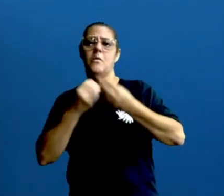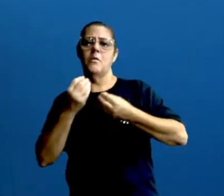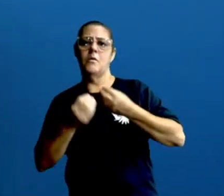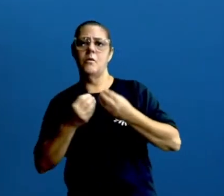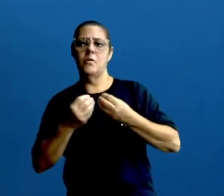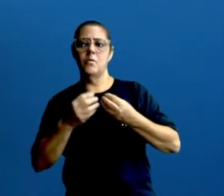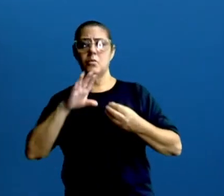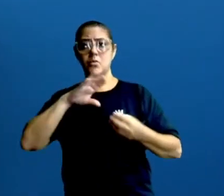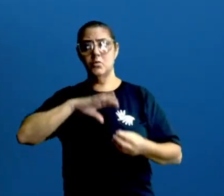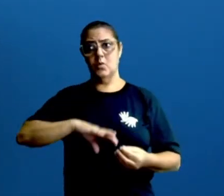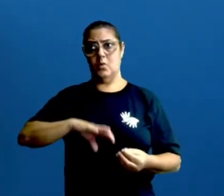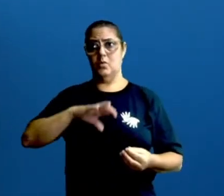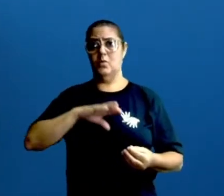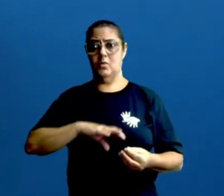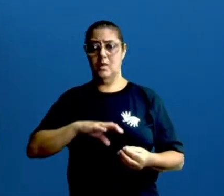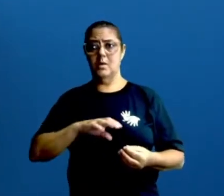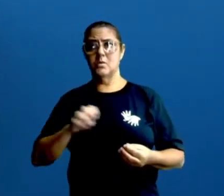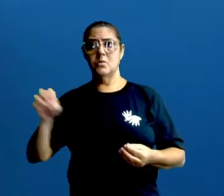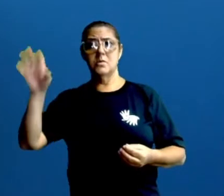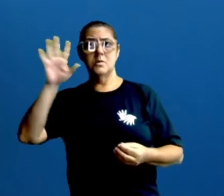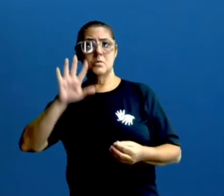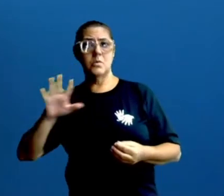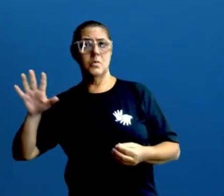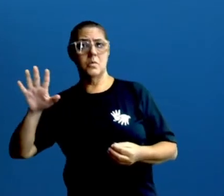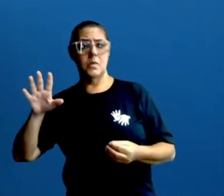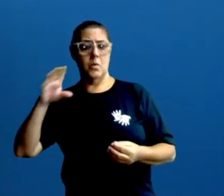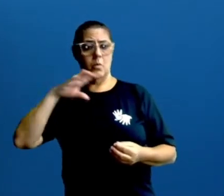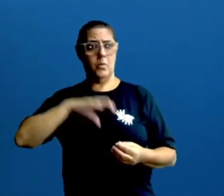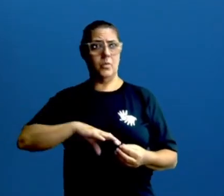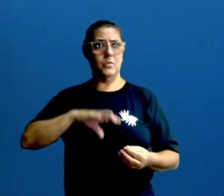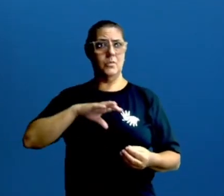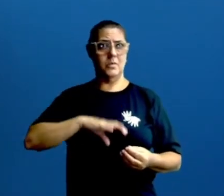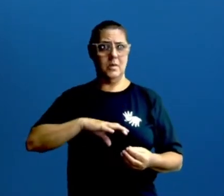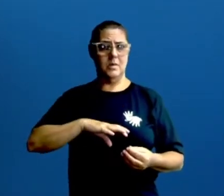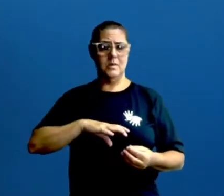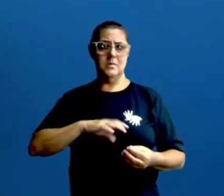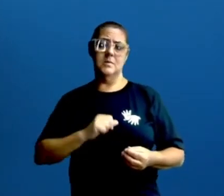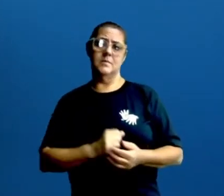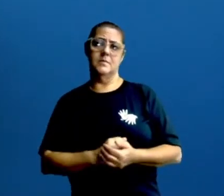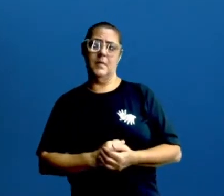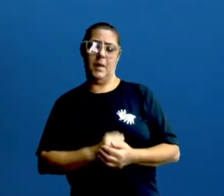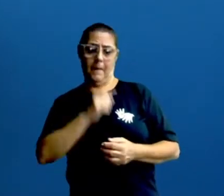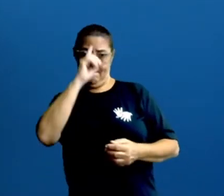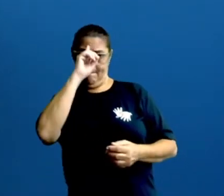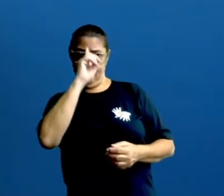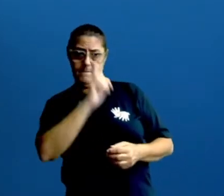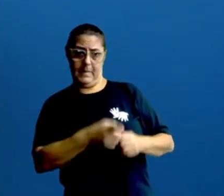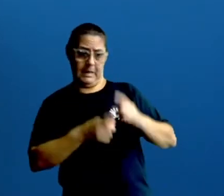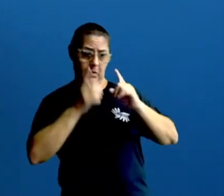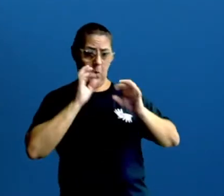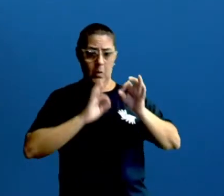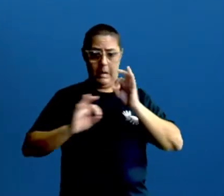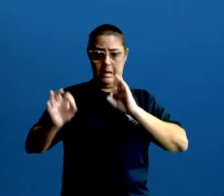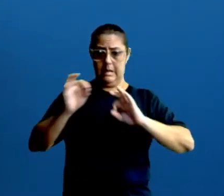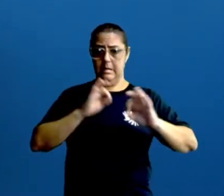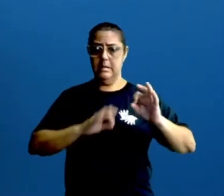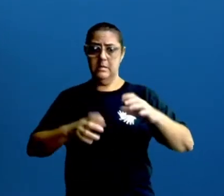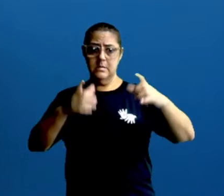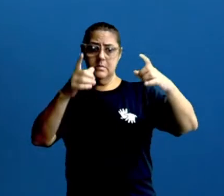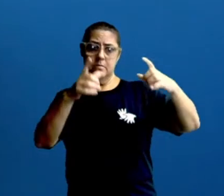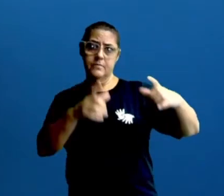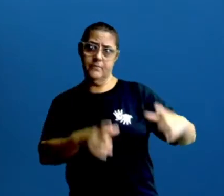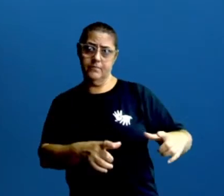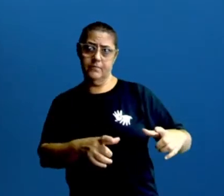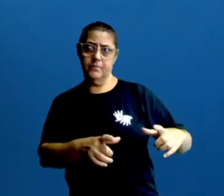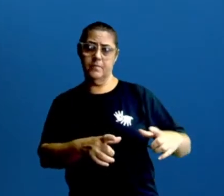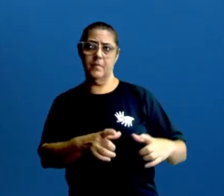os portugueses, os europeus, né, no caso os portugueses, que é quem domina esse espaço,